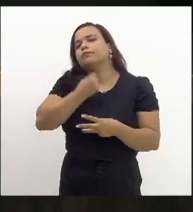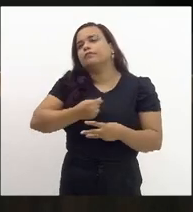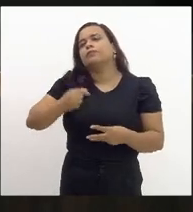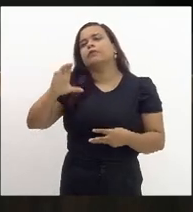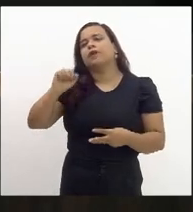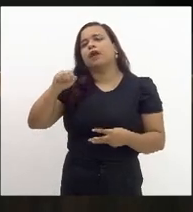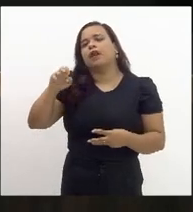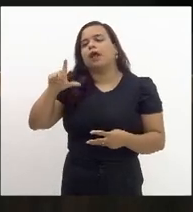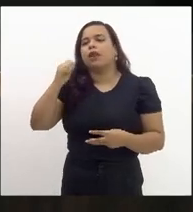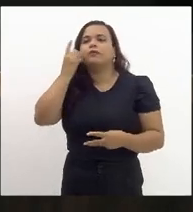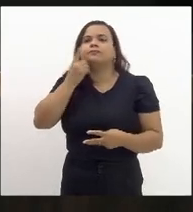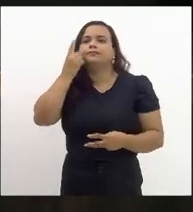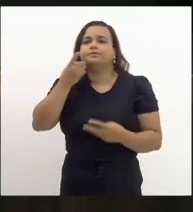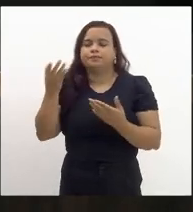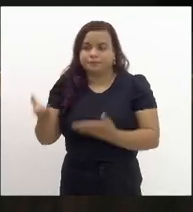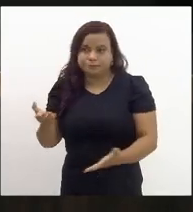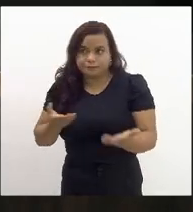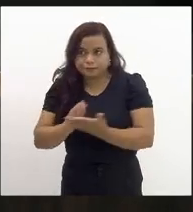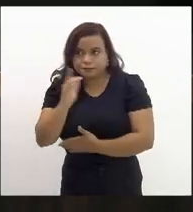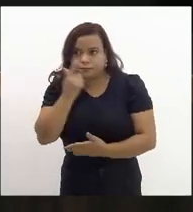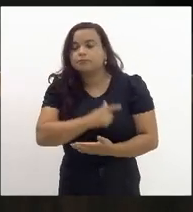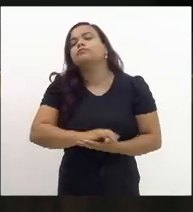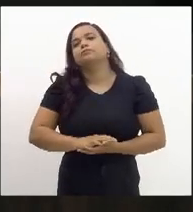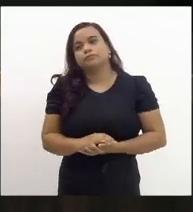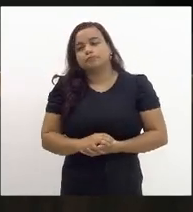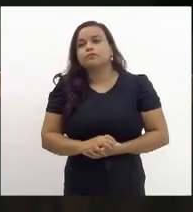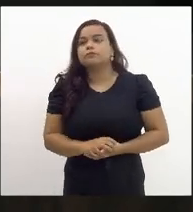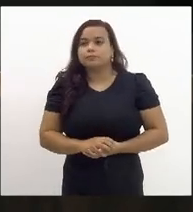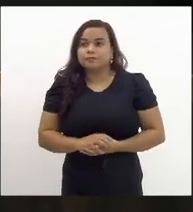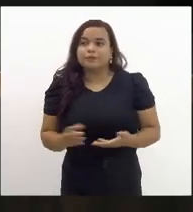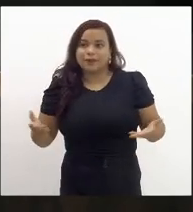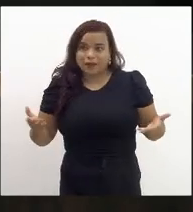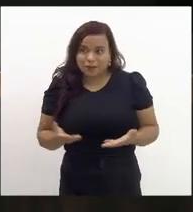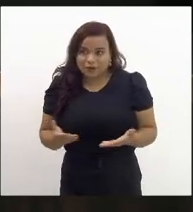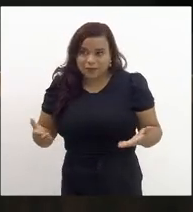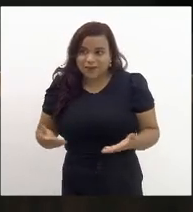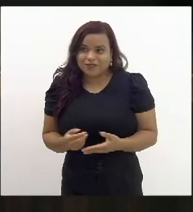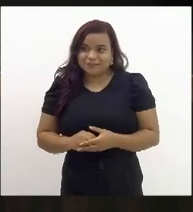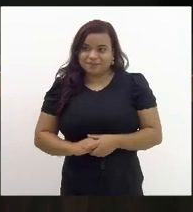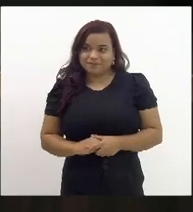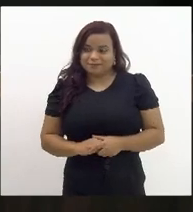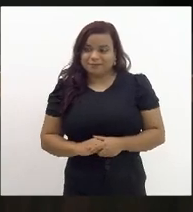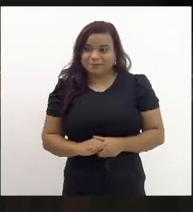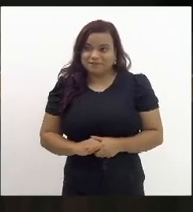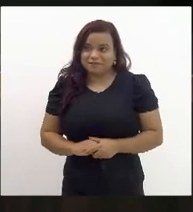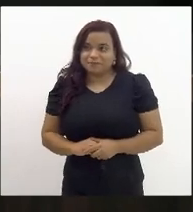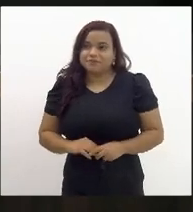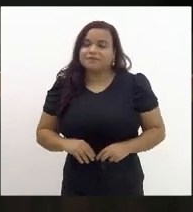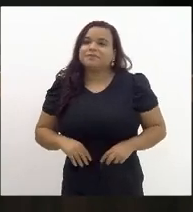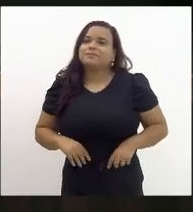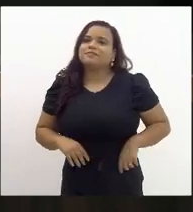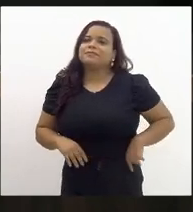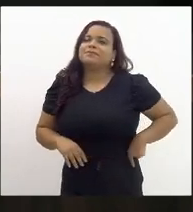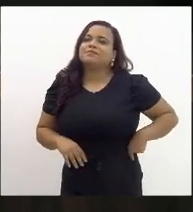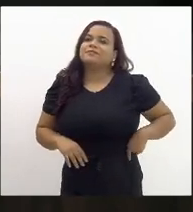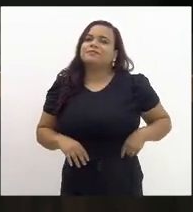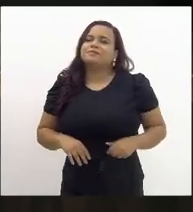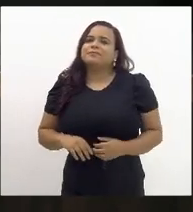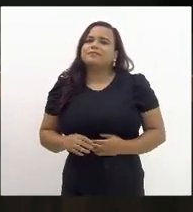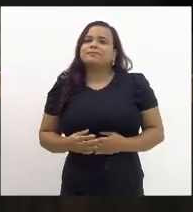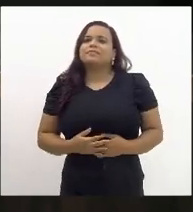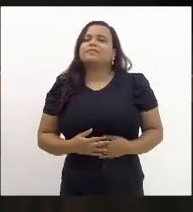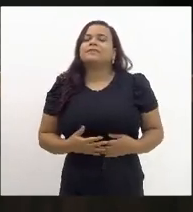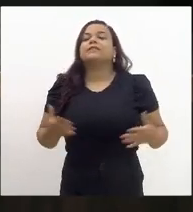Canella, se os que aprovam, eles como estão, aprovado. Agora sim, a derradeira. Requer